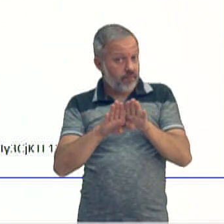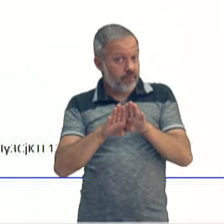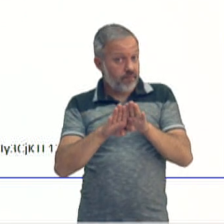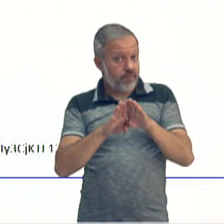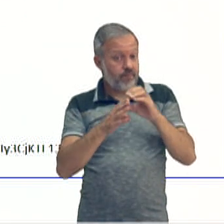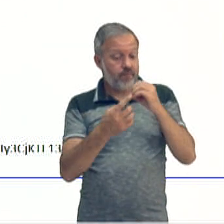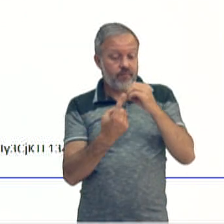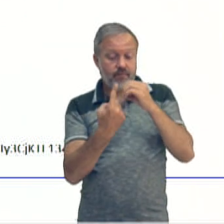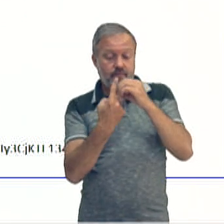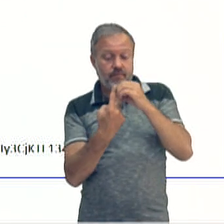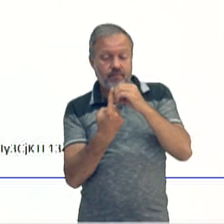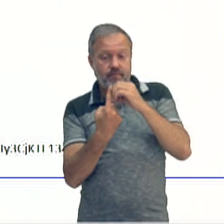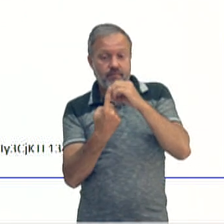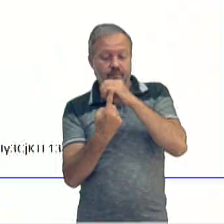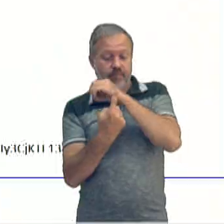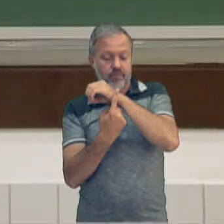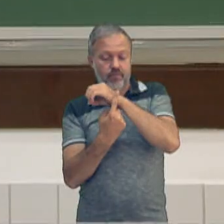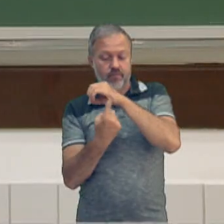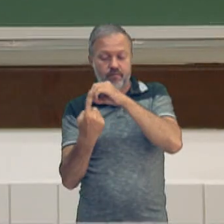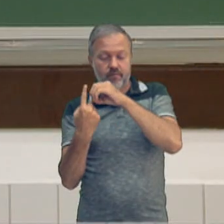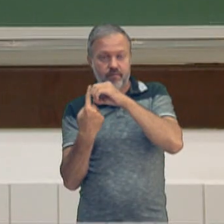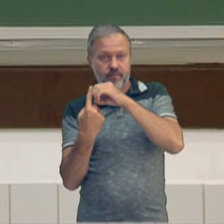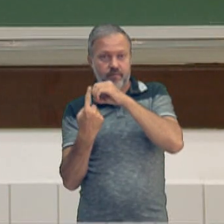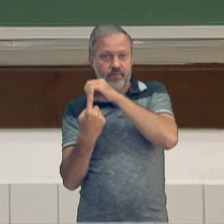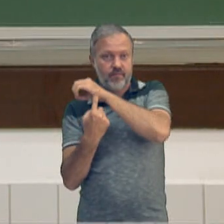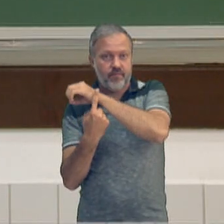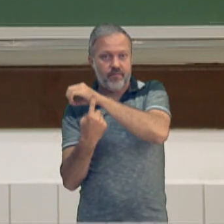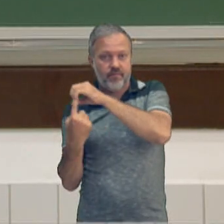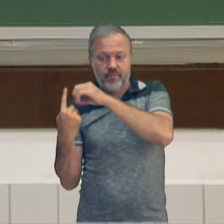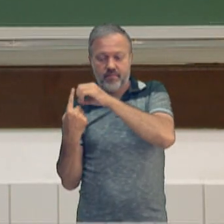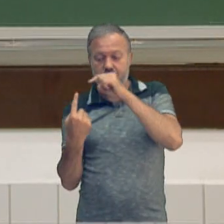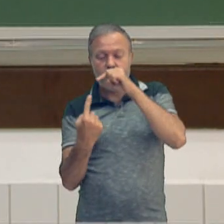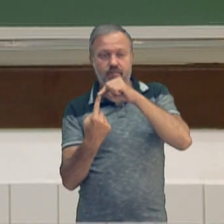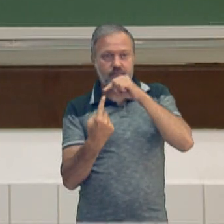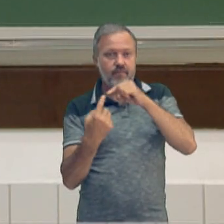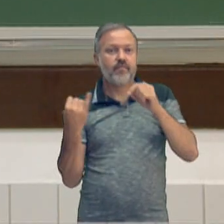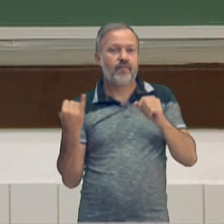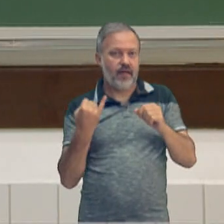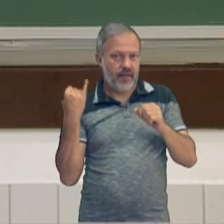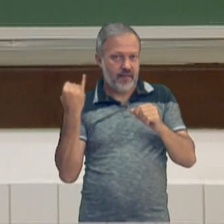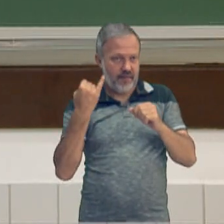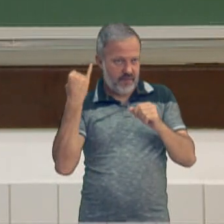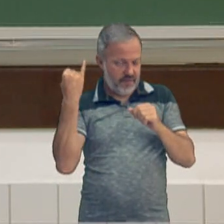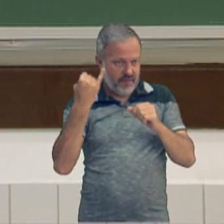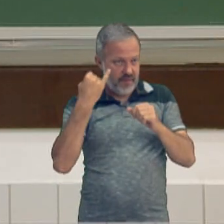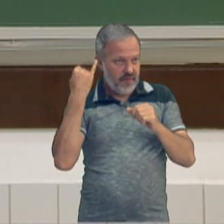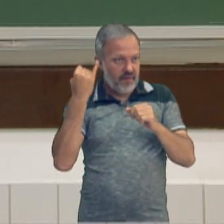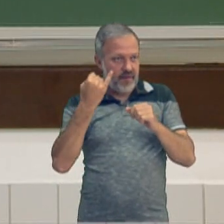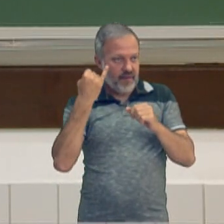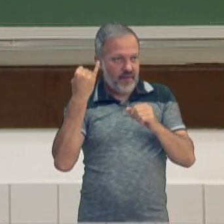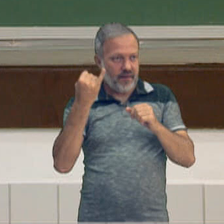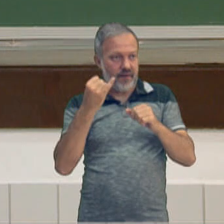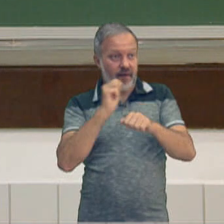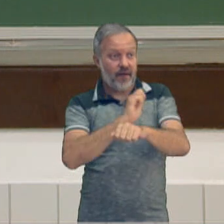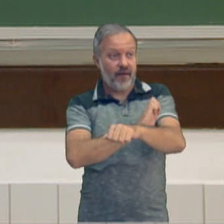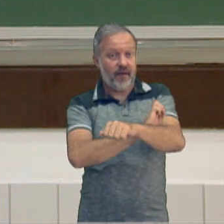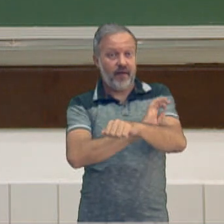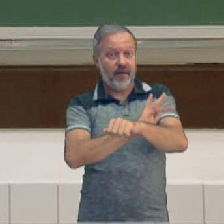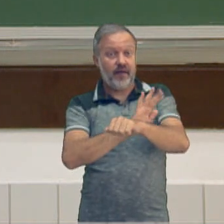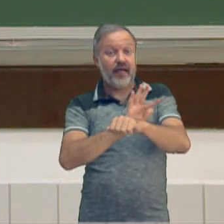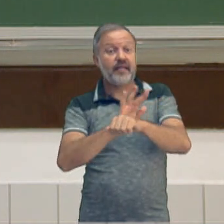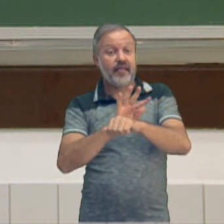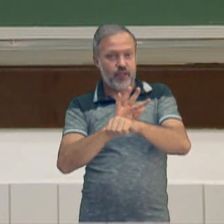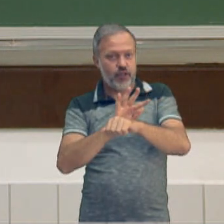exemplo. Então, a gente também precisa do colesterol para os hormônios sexuais. Tá? Então, o colesterol não é de todo ruim. O problema é que a gente consome em excesso